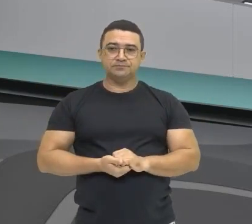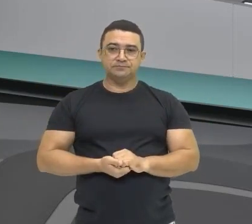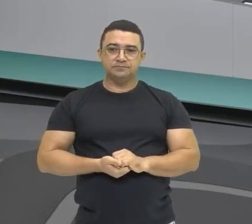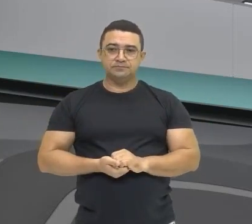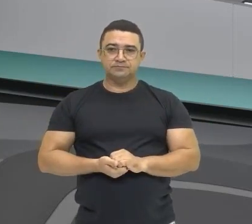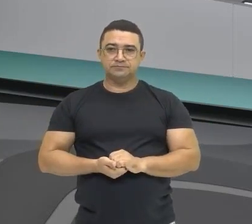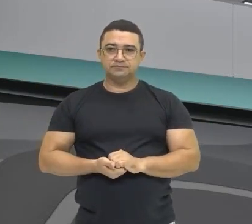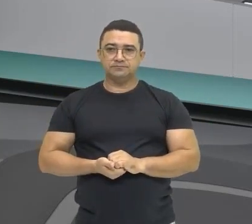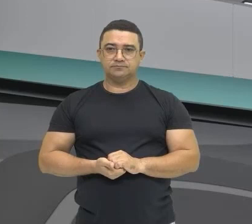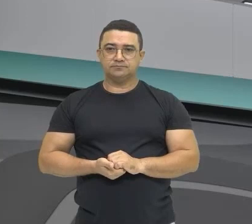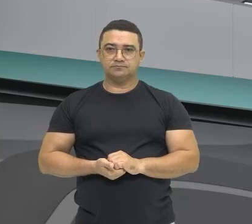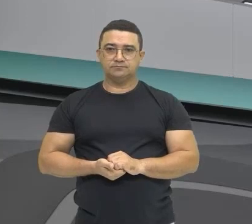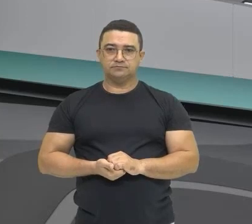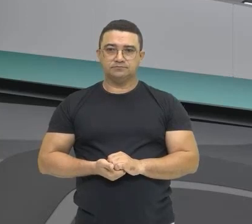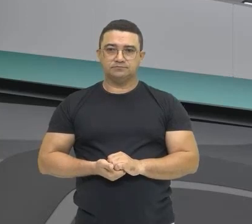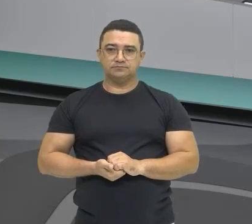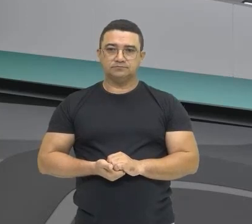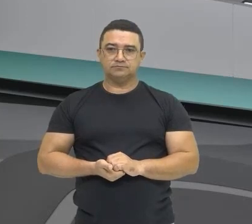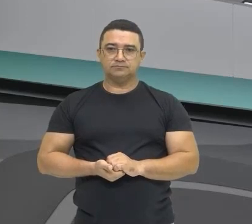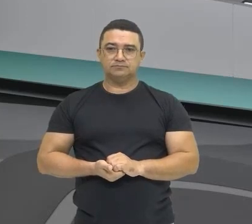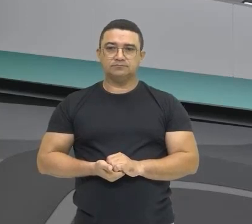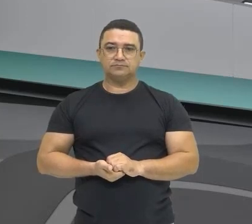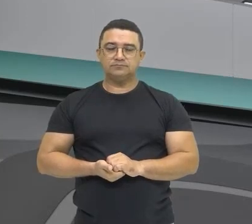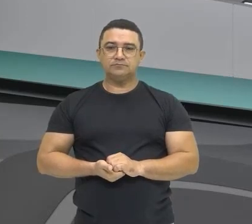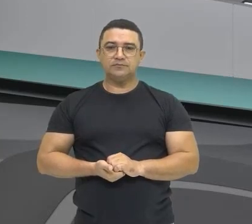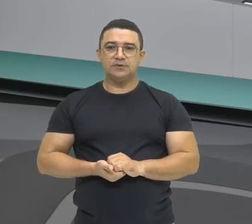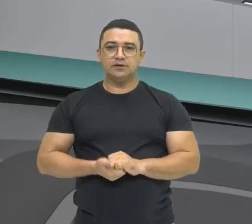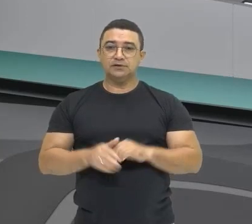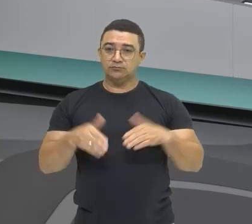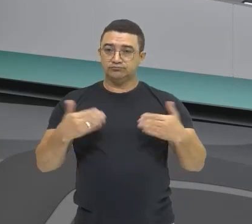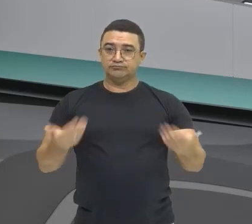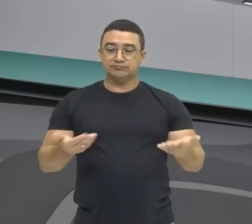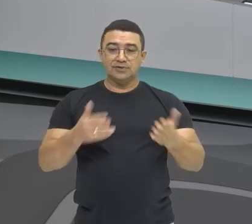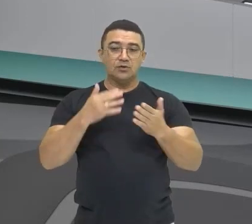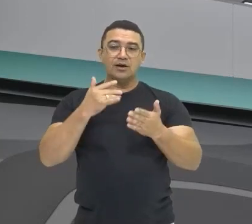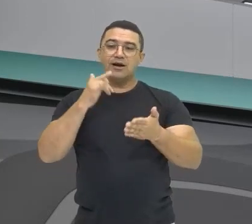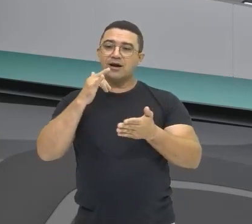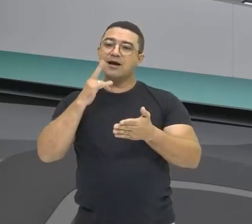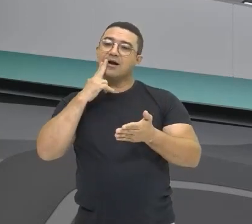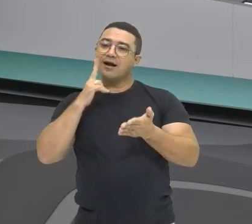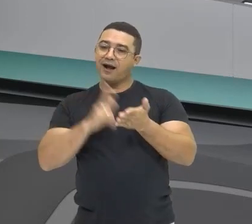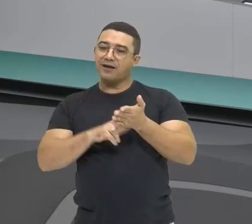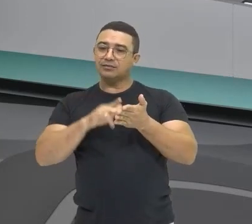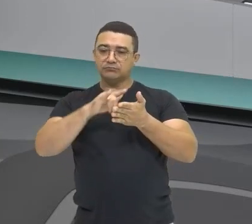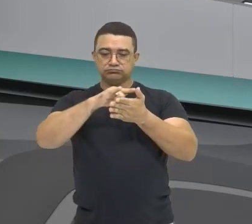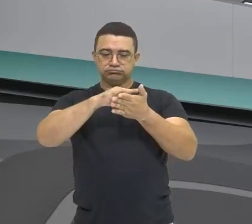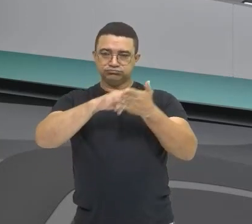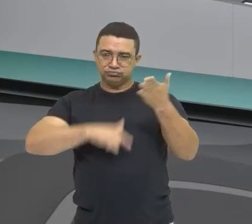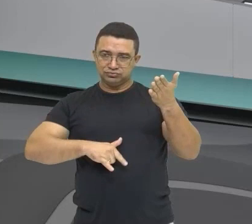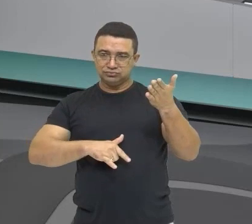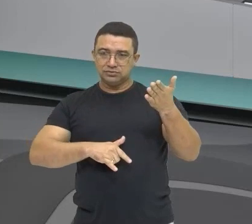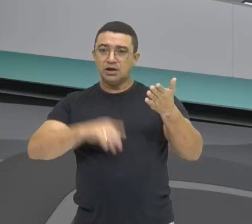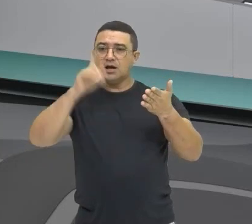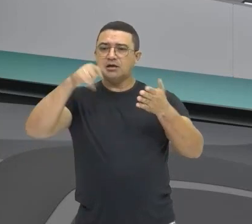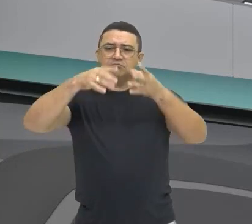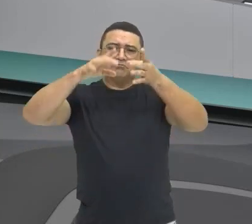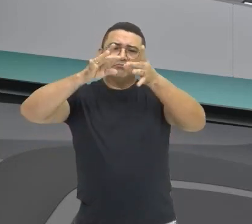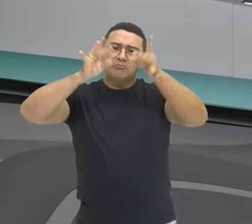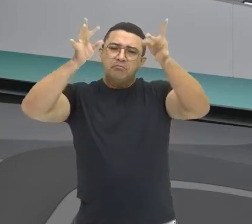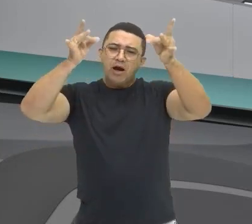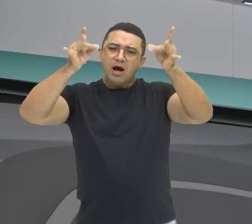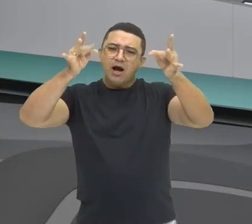que habitavam o litoral brasileiro. Então, esta carta, ela é uma descrição de tudo